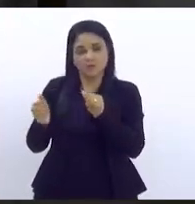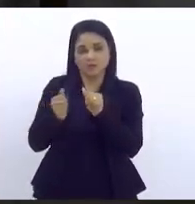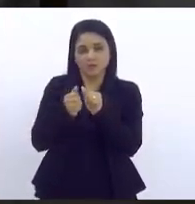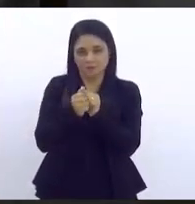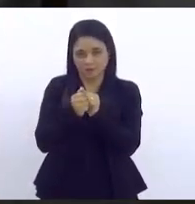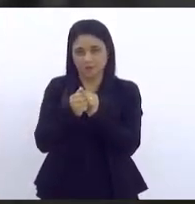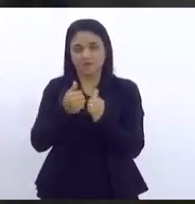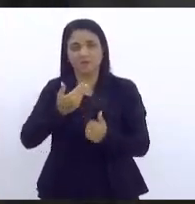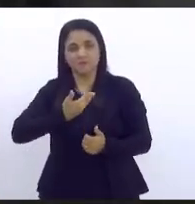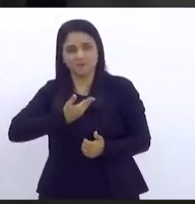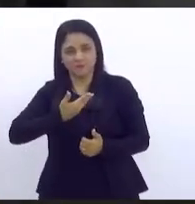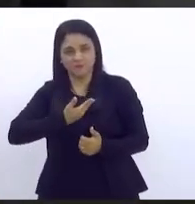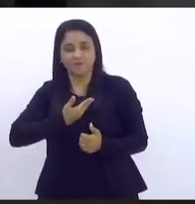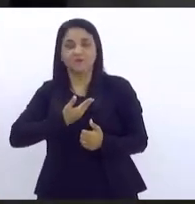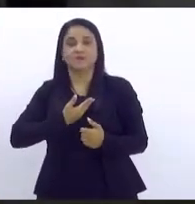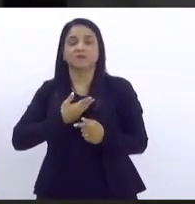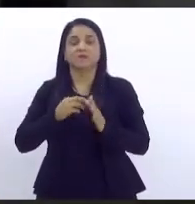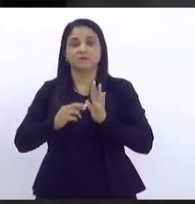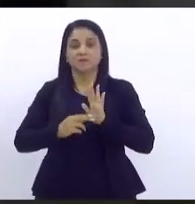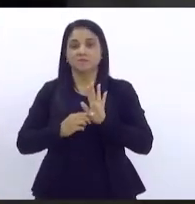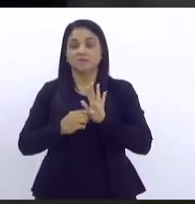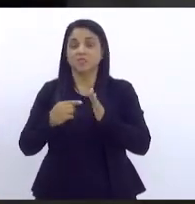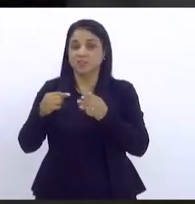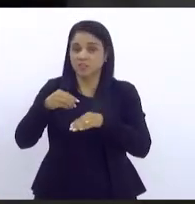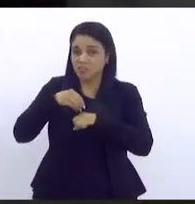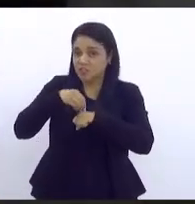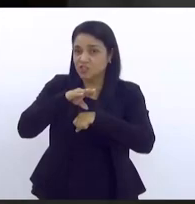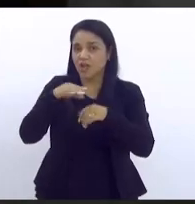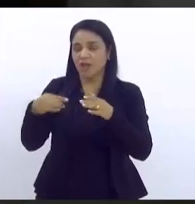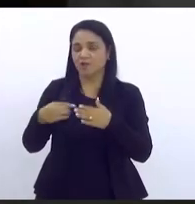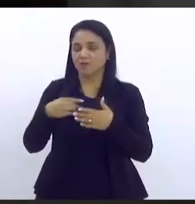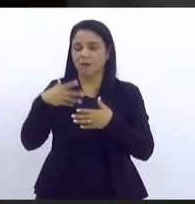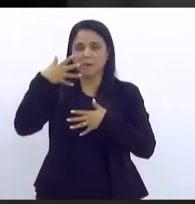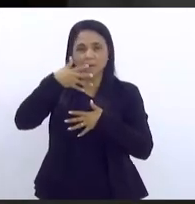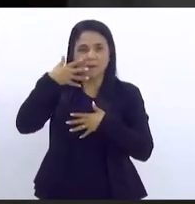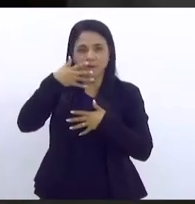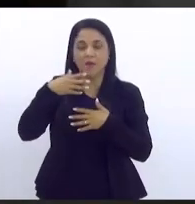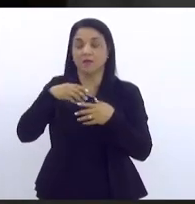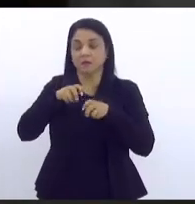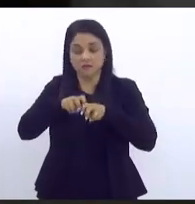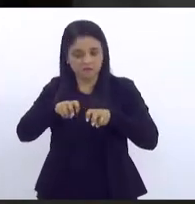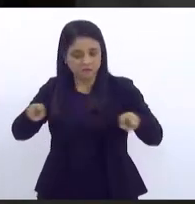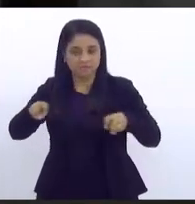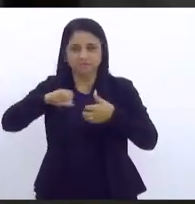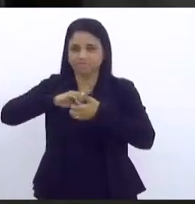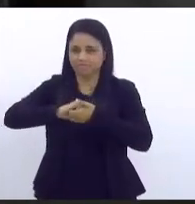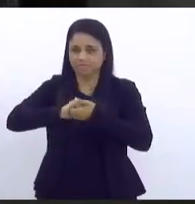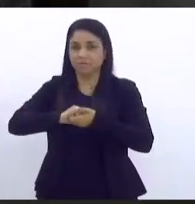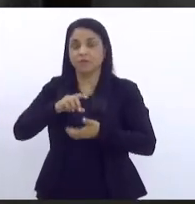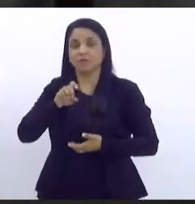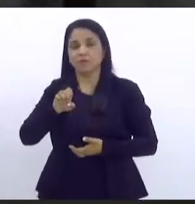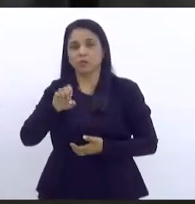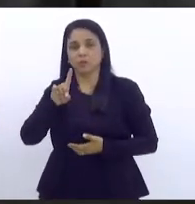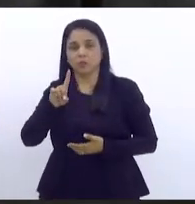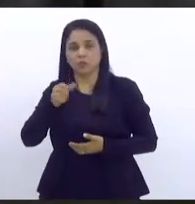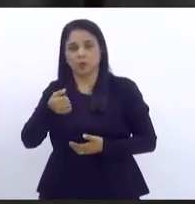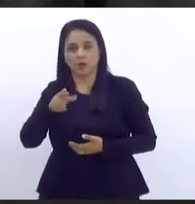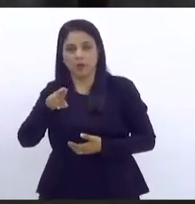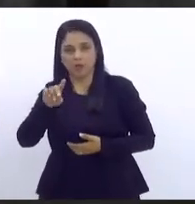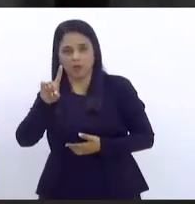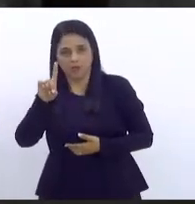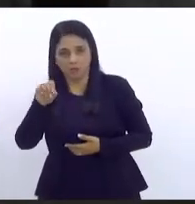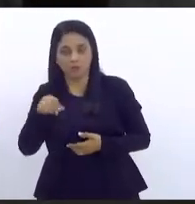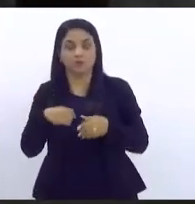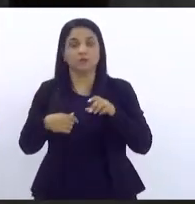indicaram para falar aqui por eles e saudar os companheiros da né o Eduardo Luci o representante aqui